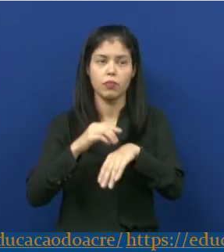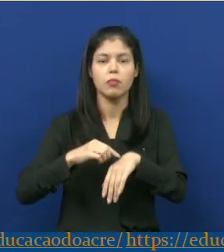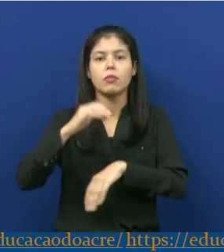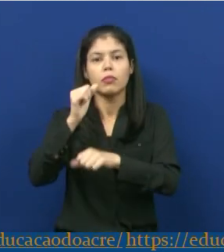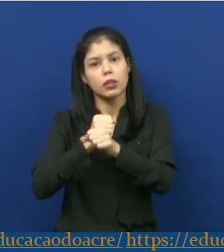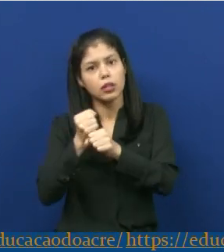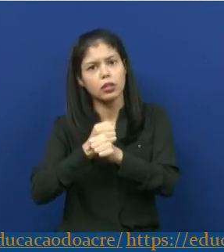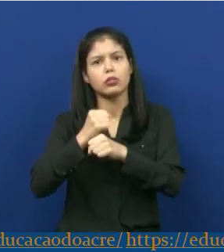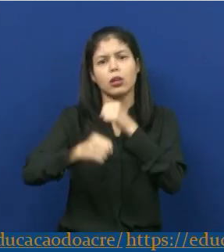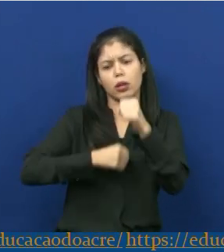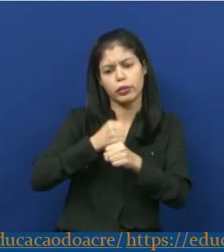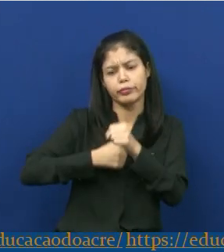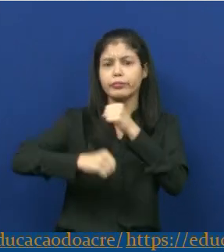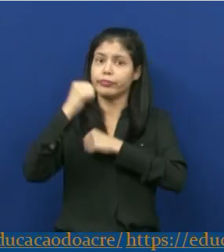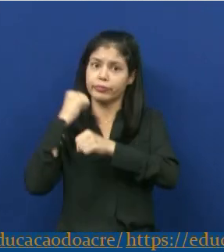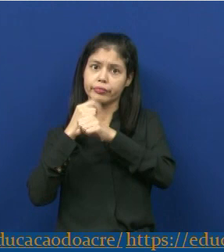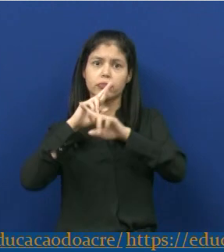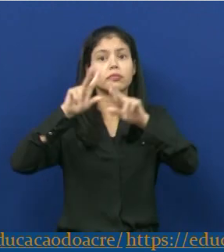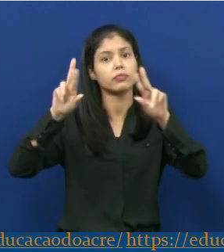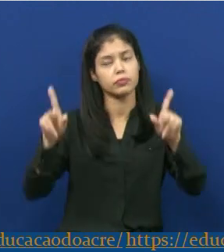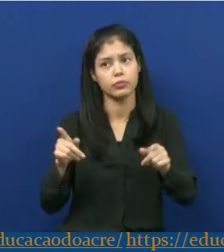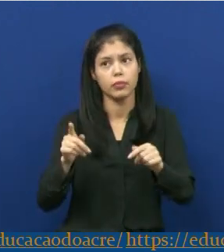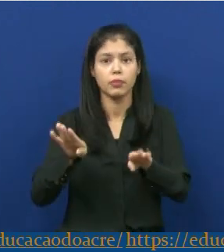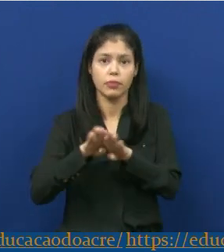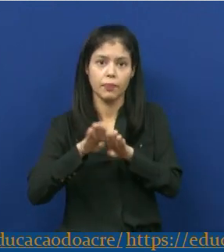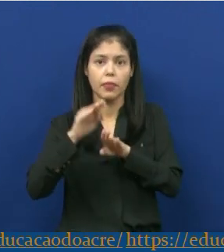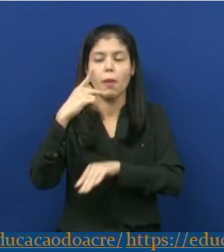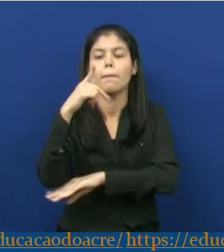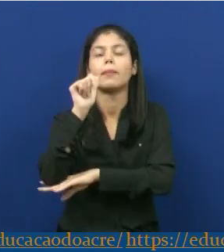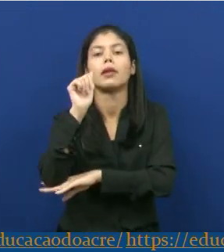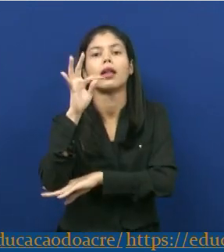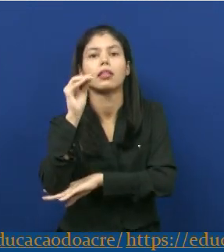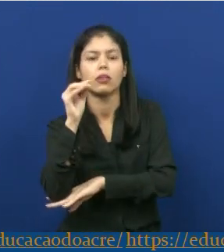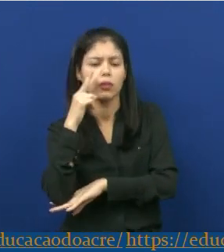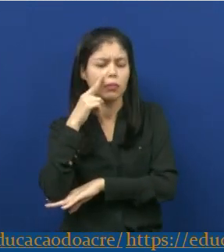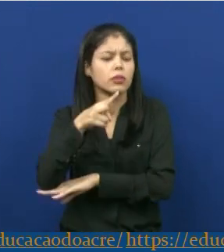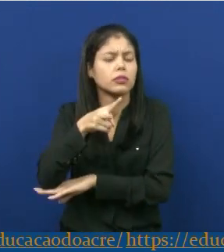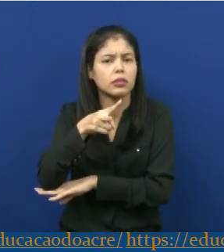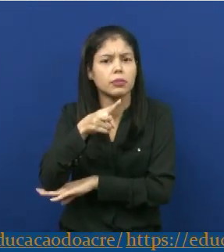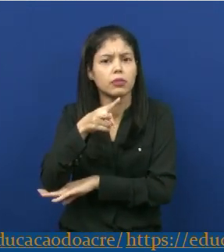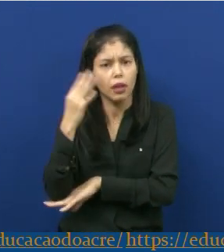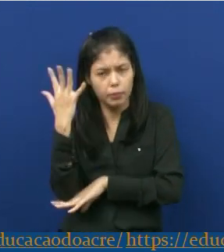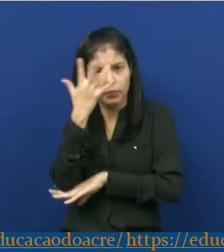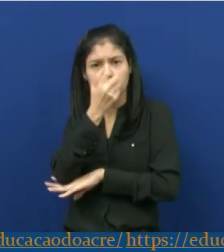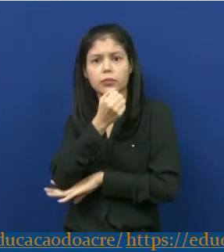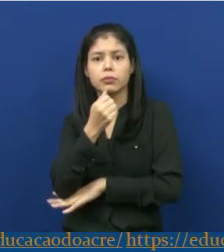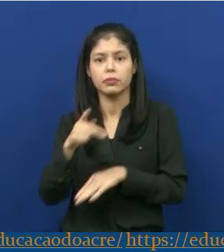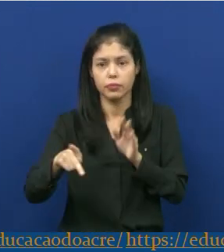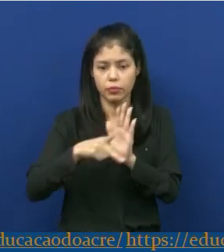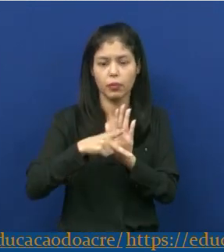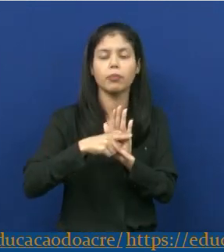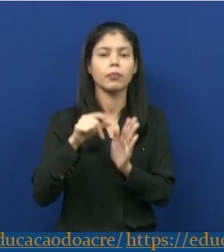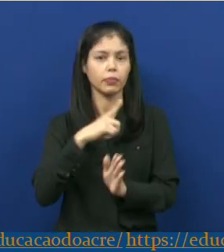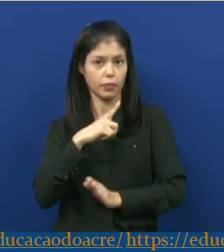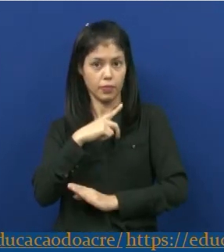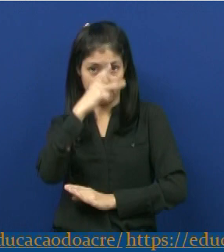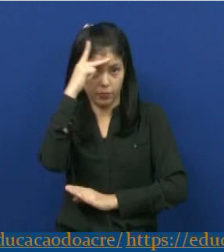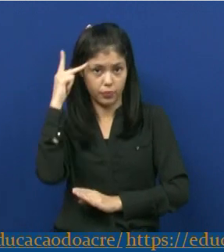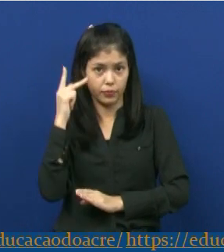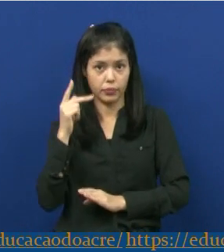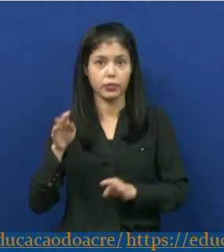do filósofo Platão, que afirmava que a beleza ela existe em si mesmo. A do filósofo David Hume,